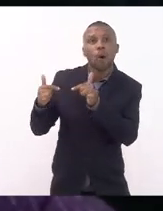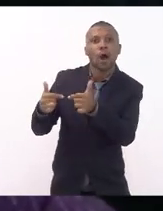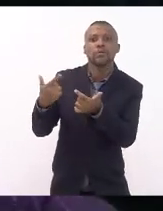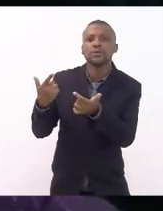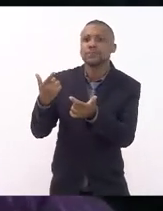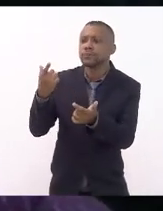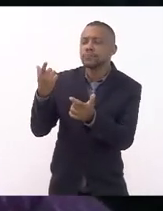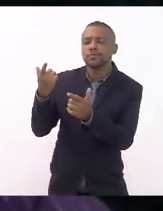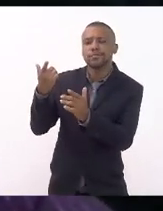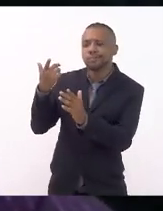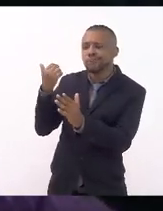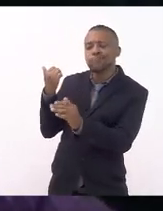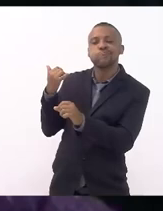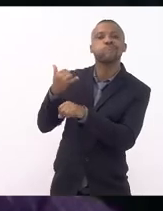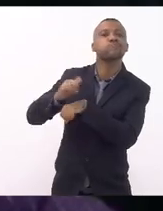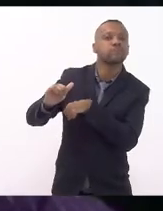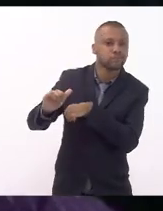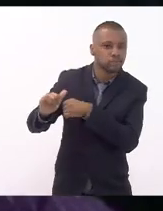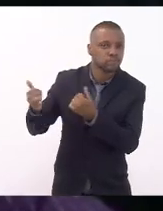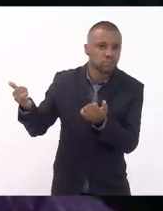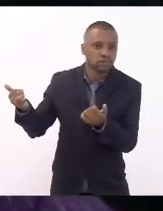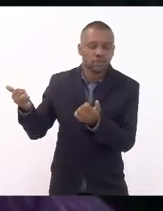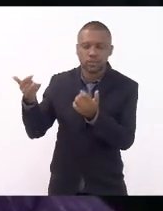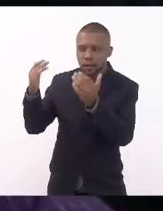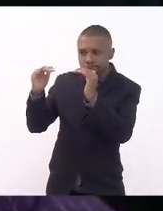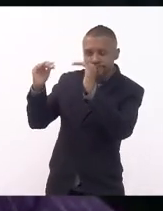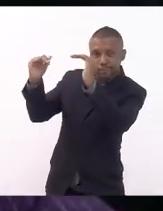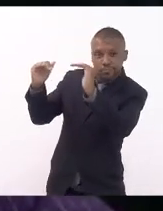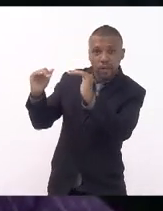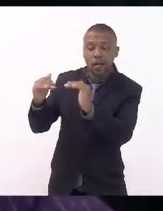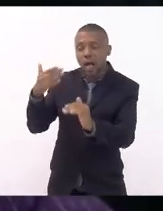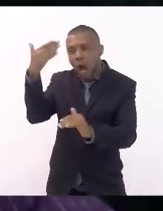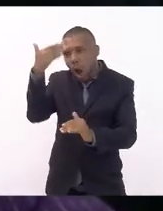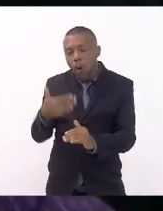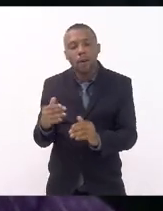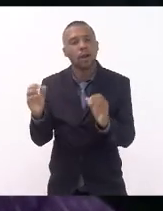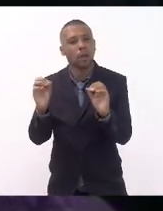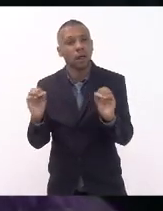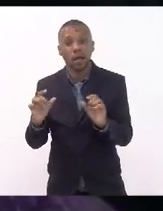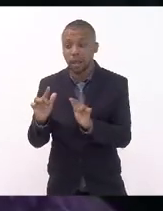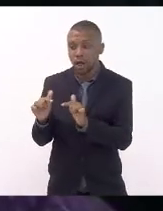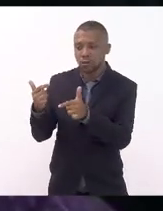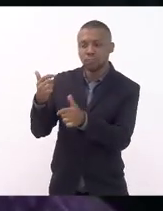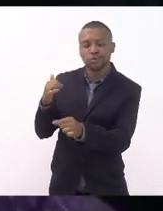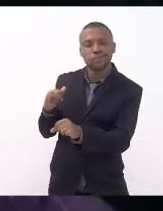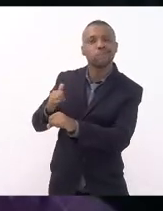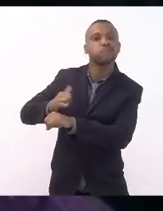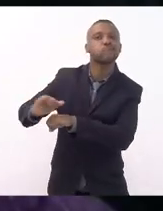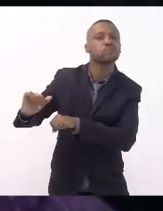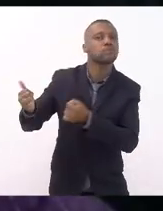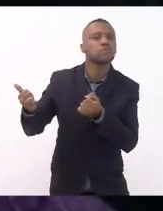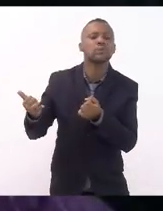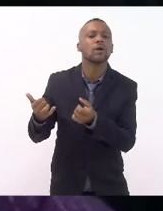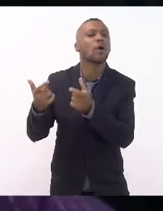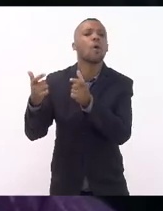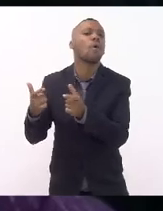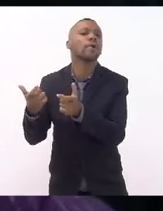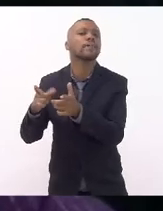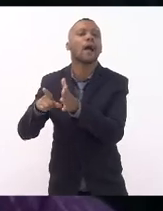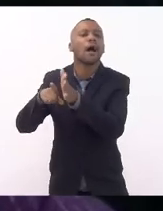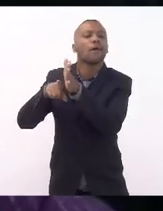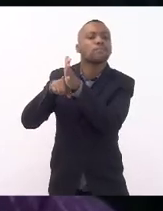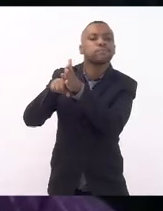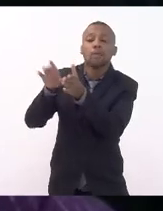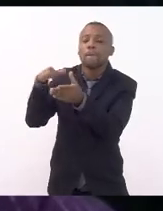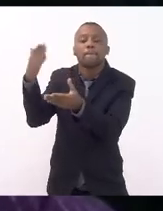subornização, que não é o que comprova. Se ela teve um ato de subornização, onde está a sindicância? Por que